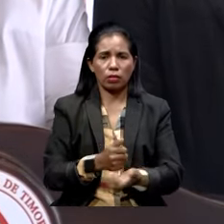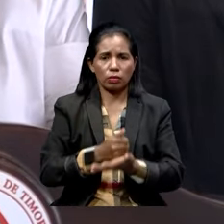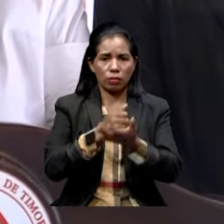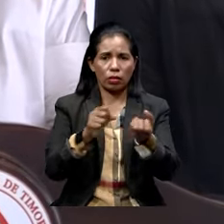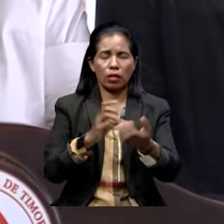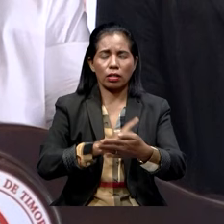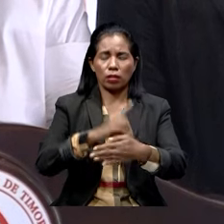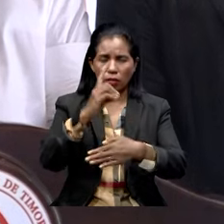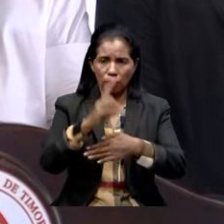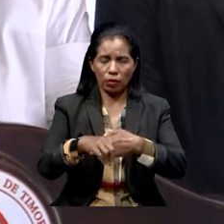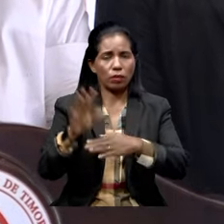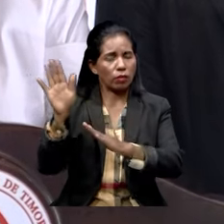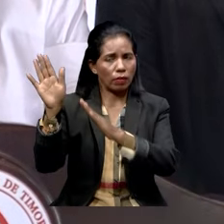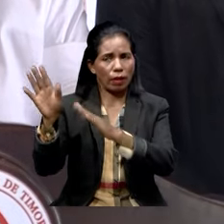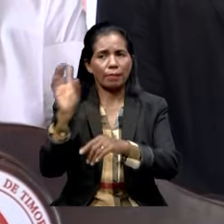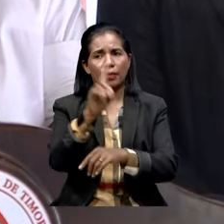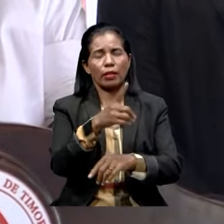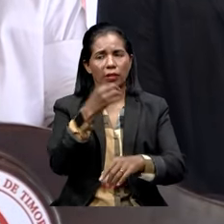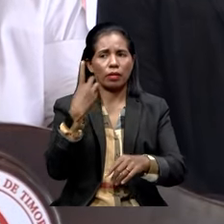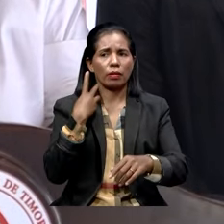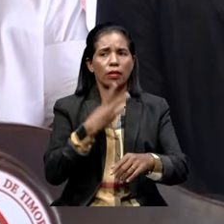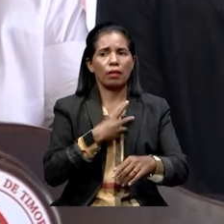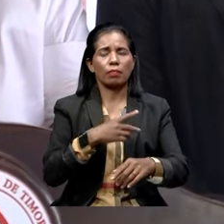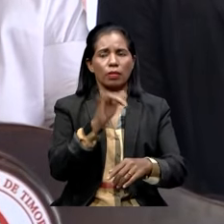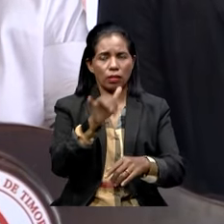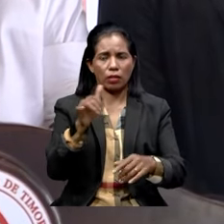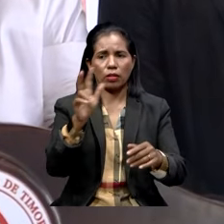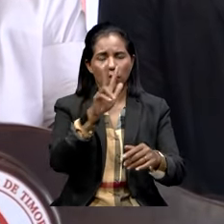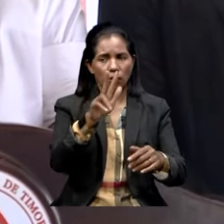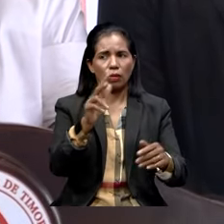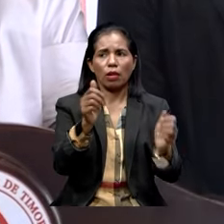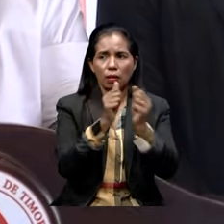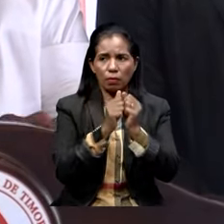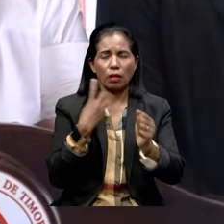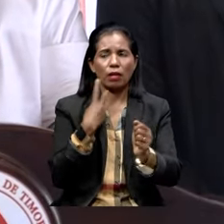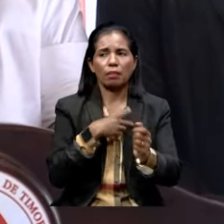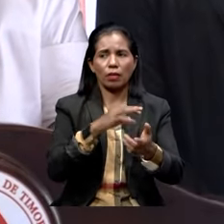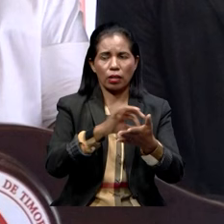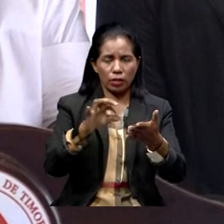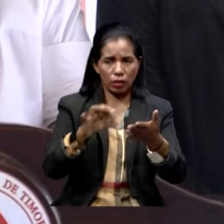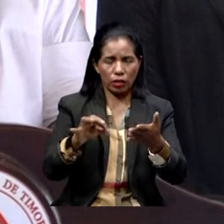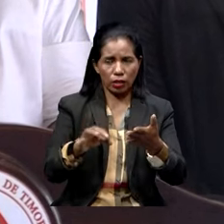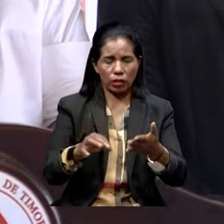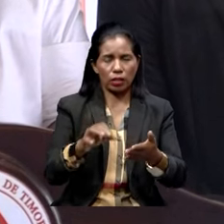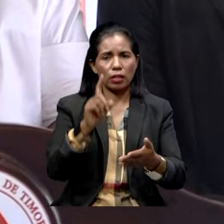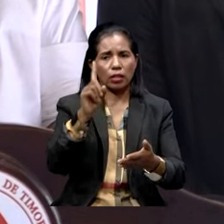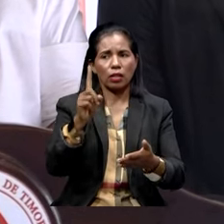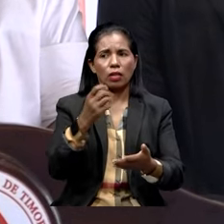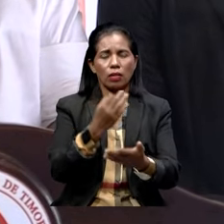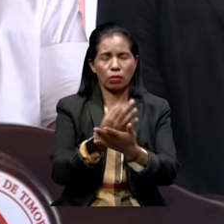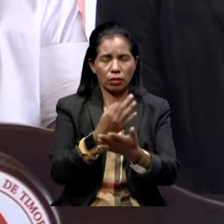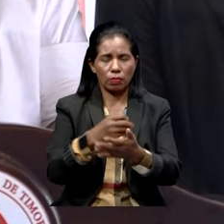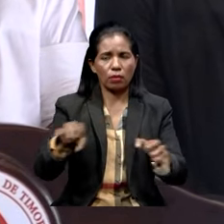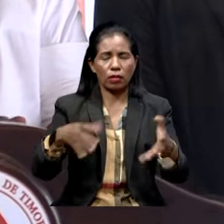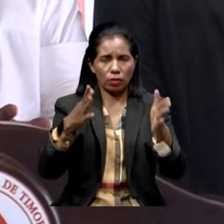rural, ou em Mostaresan, a minha acordo tolo na BMK assina, e da o Fundo o Recursos Humanos